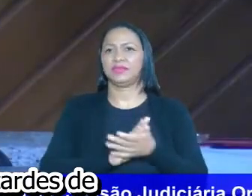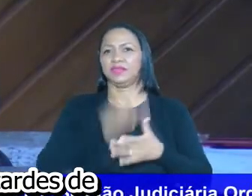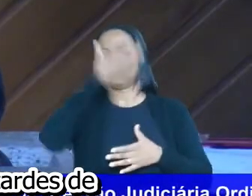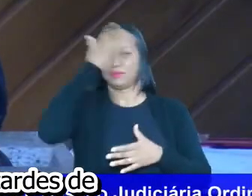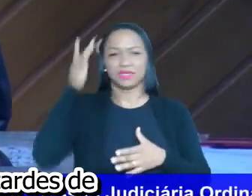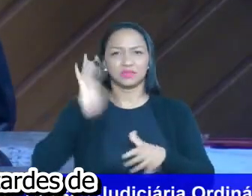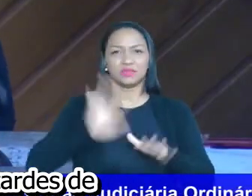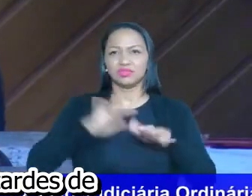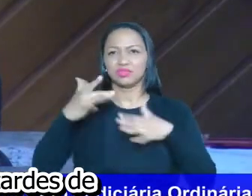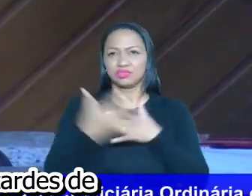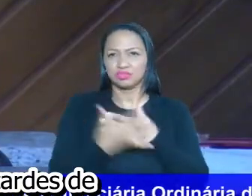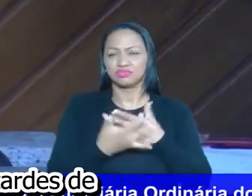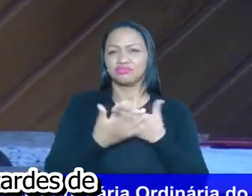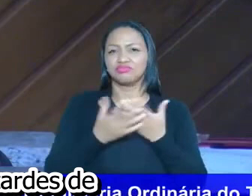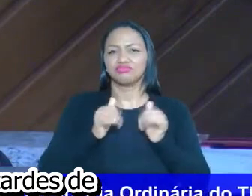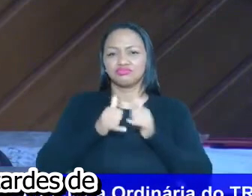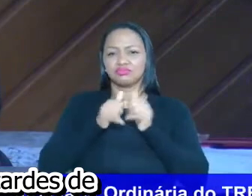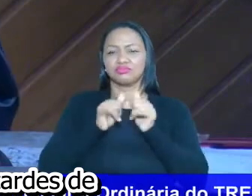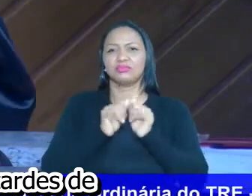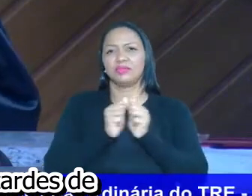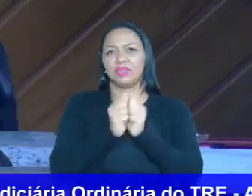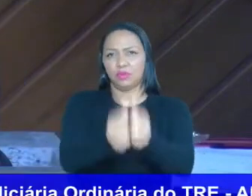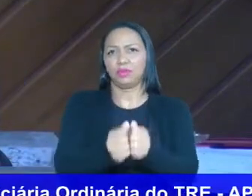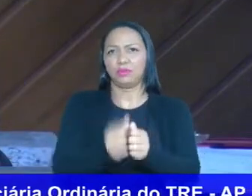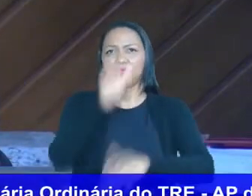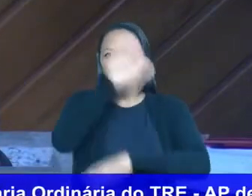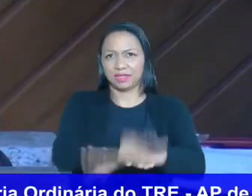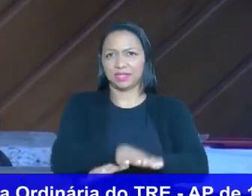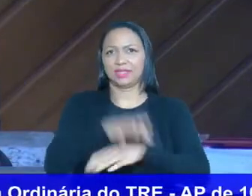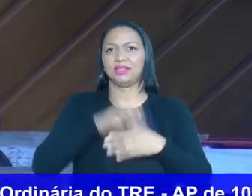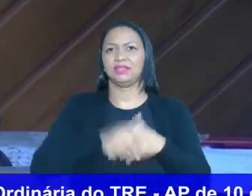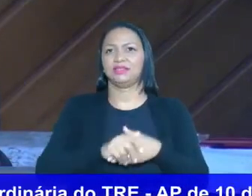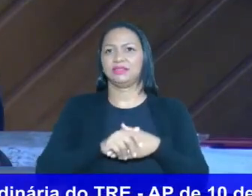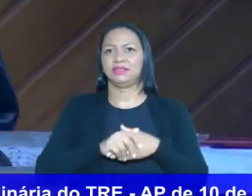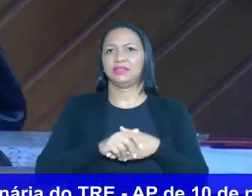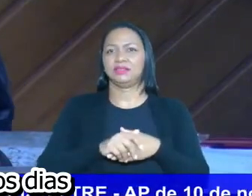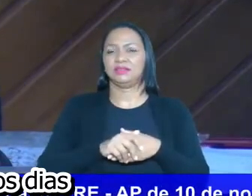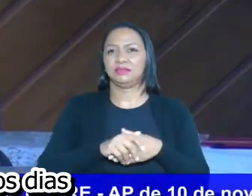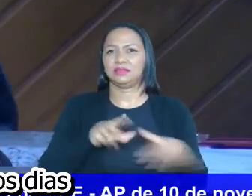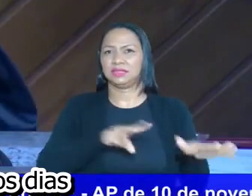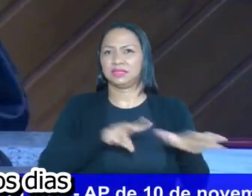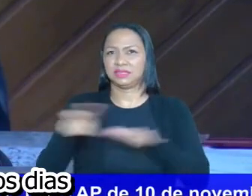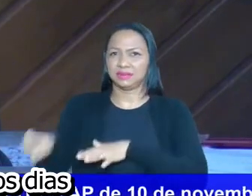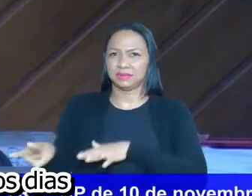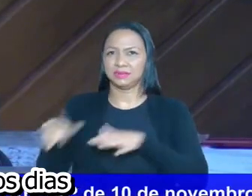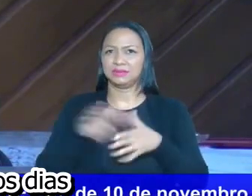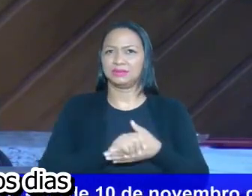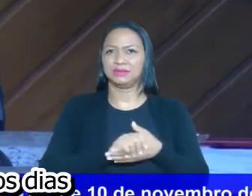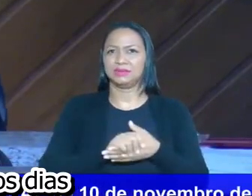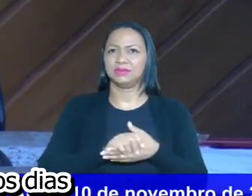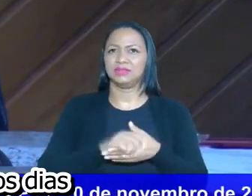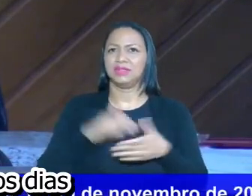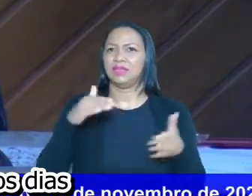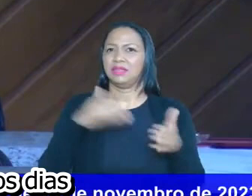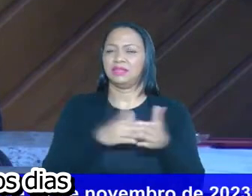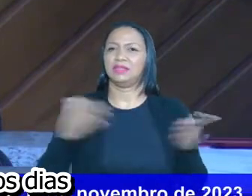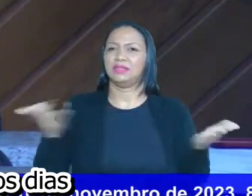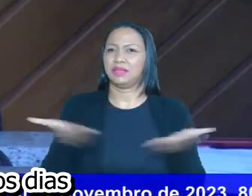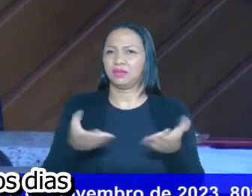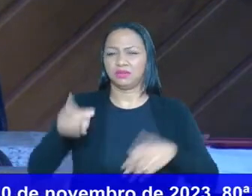sempre, fielmente, nas tardes de quarta-feira, essa semana, tivemos julgamento de segunda até agora, todos os